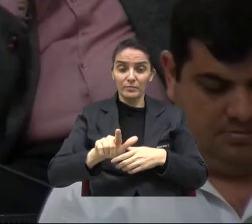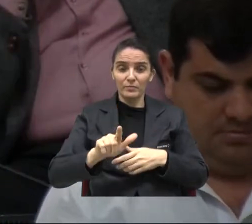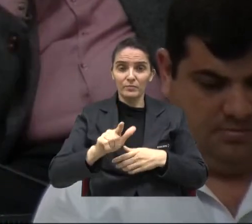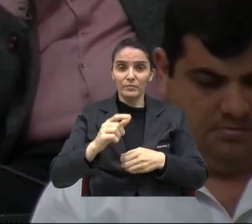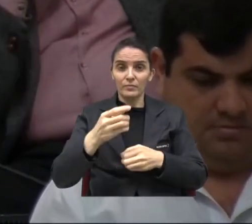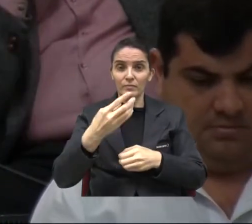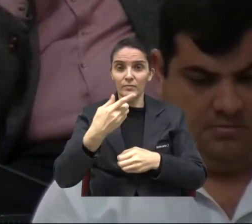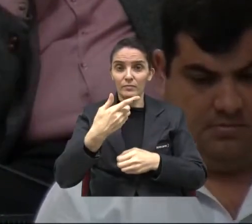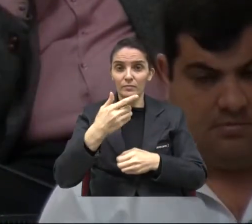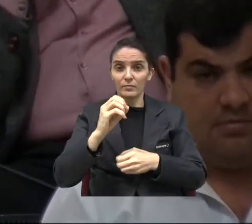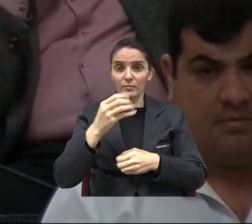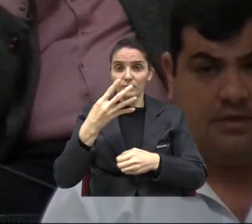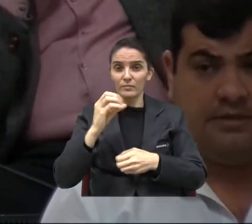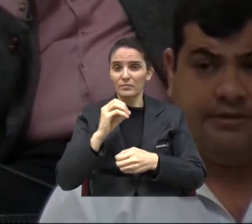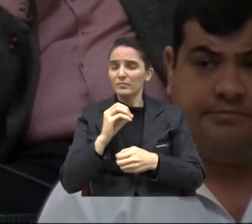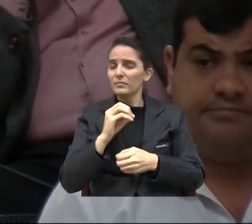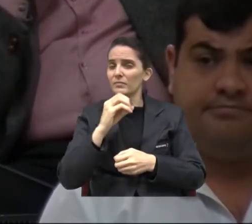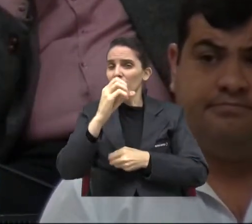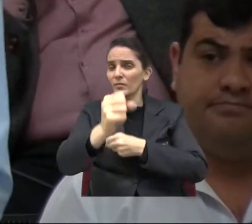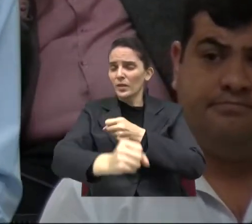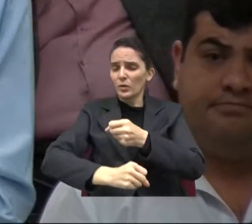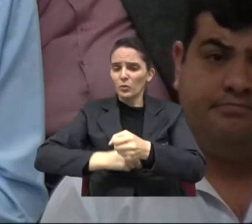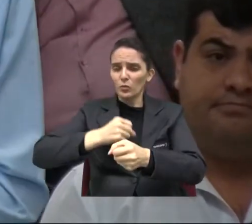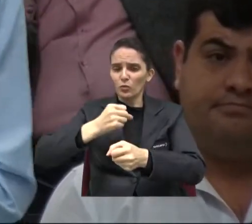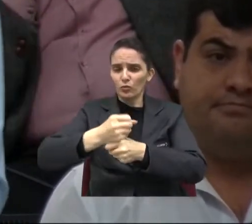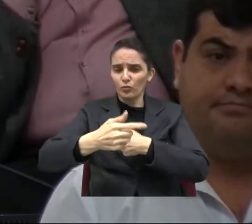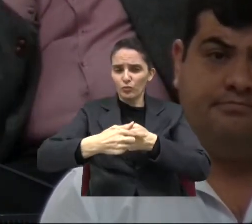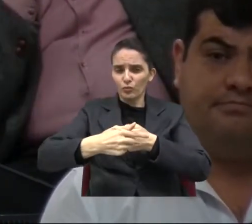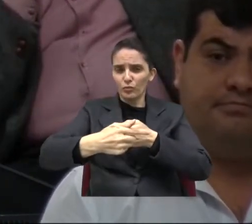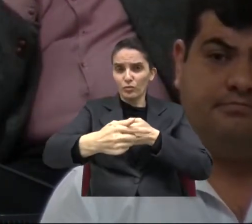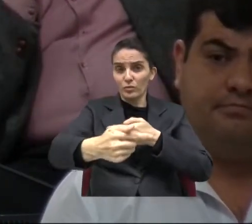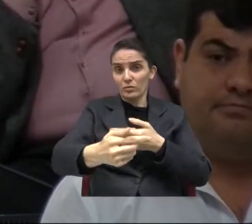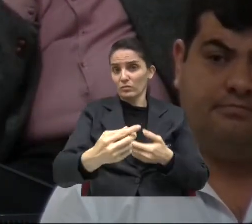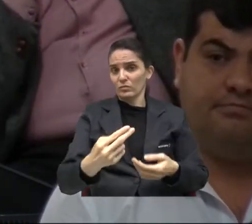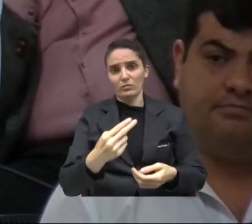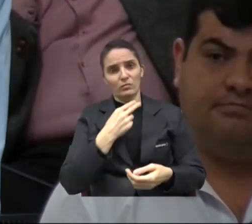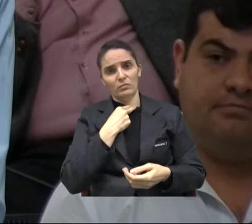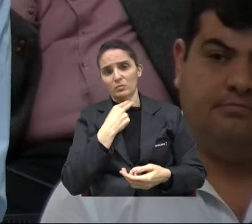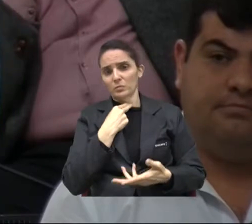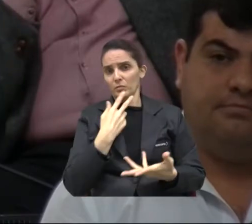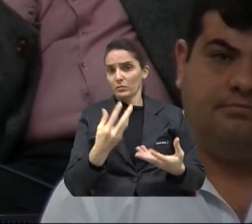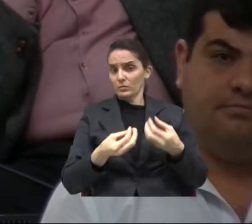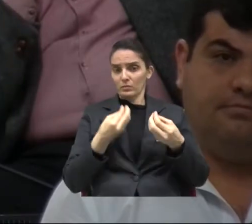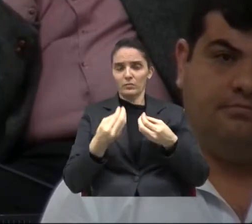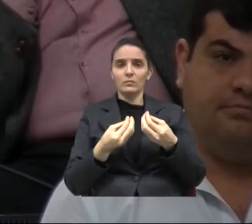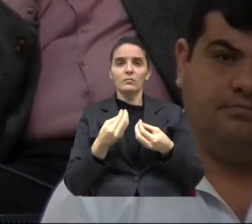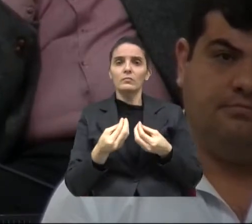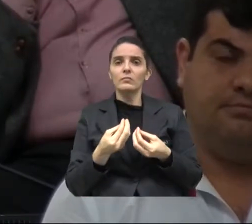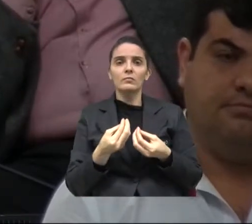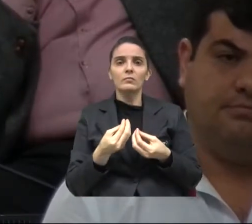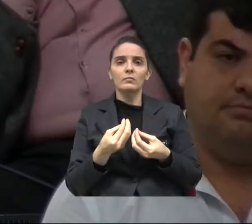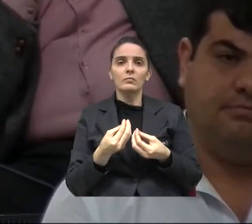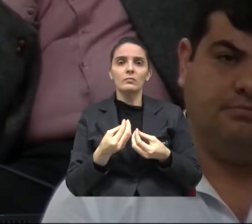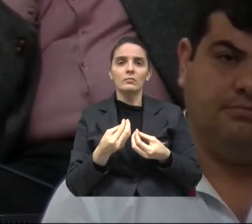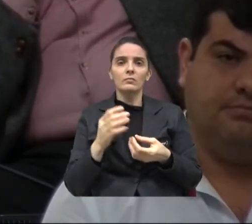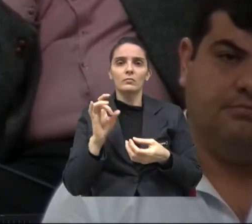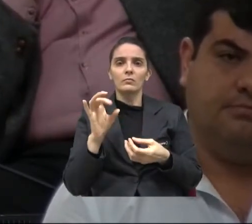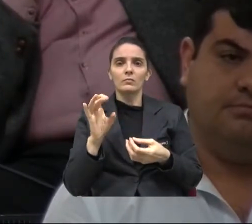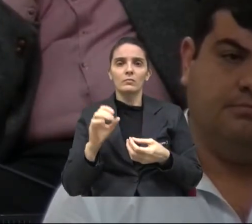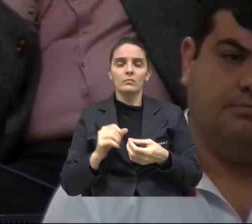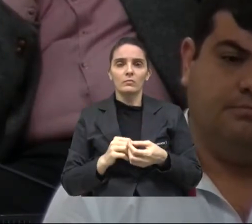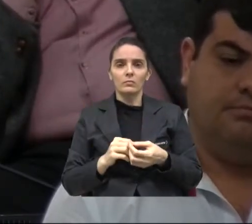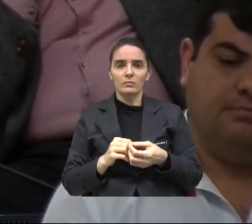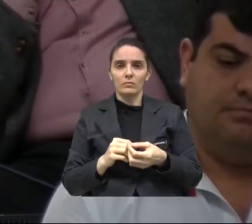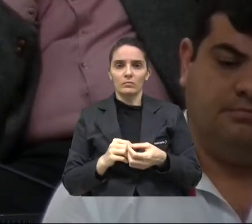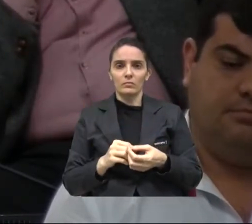está na justiça isso. E não se podia fazer, renovar um contrato em andamento apenas para ser vendido a Águas de